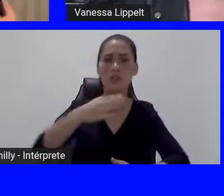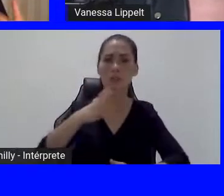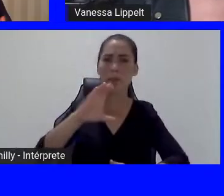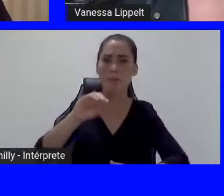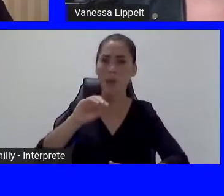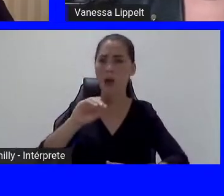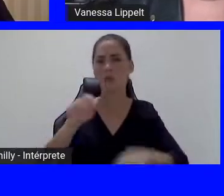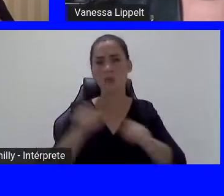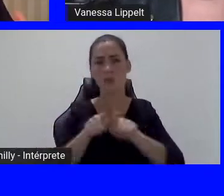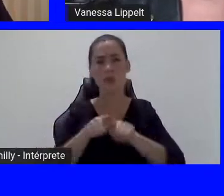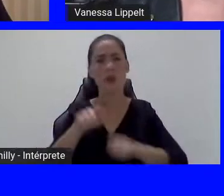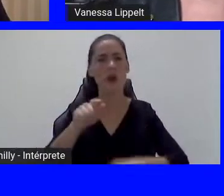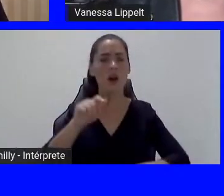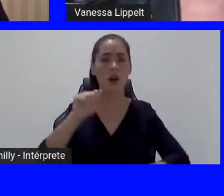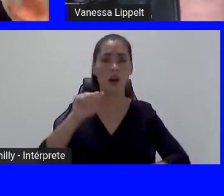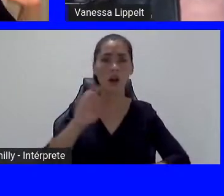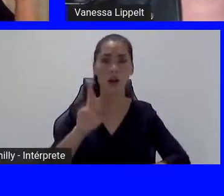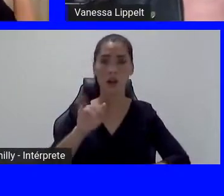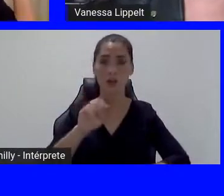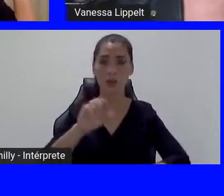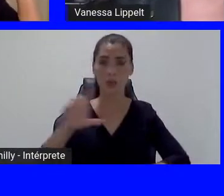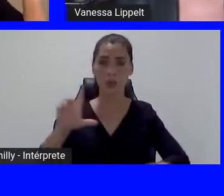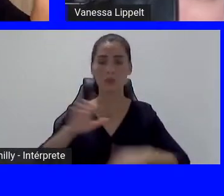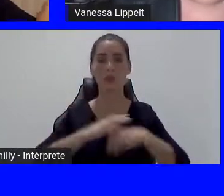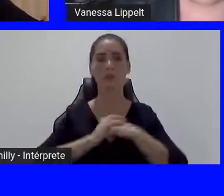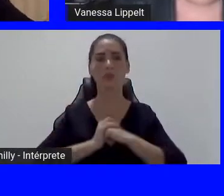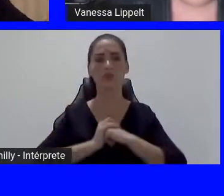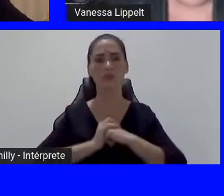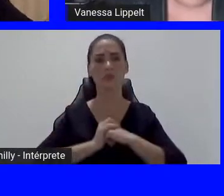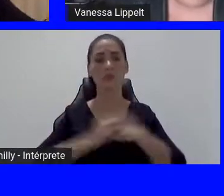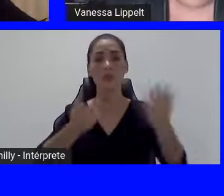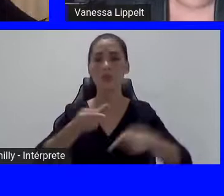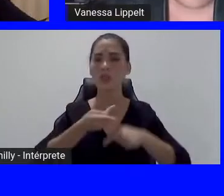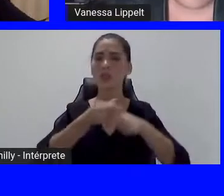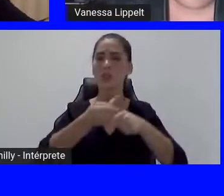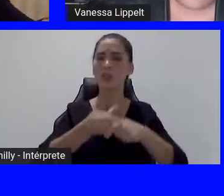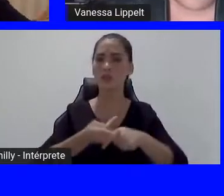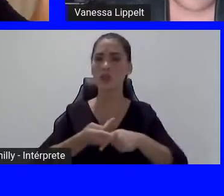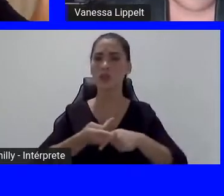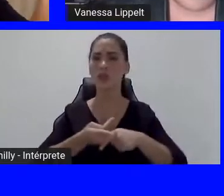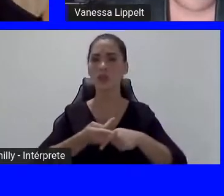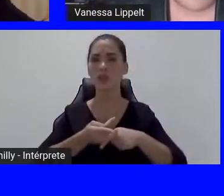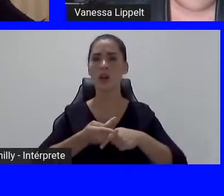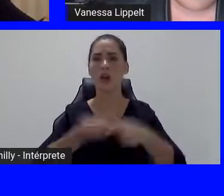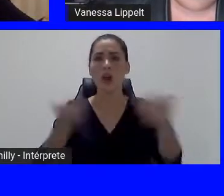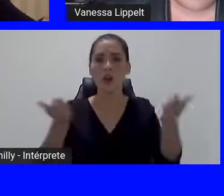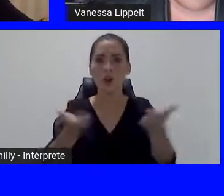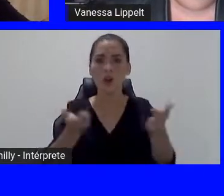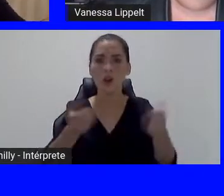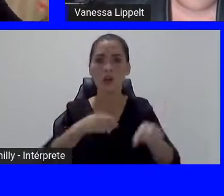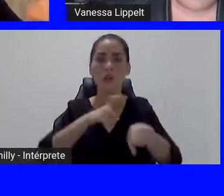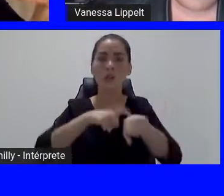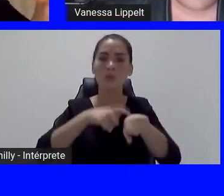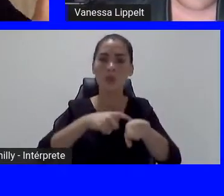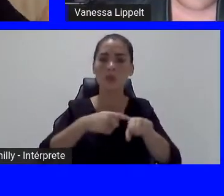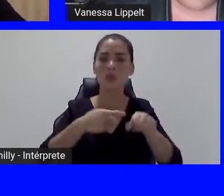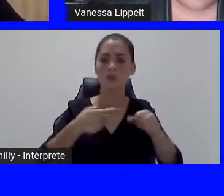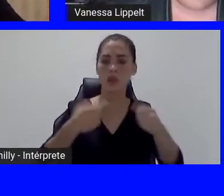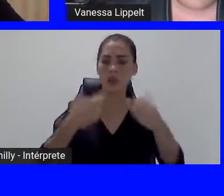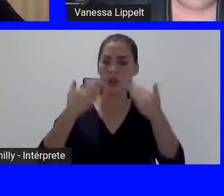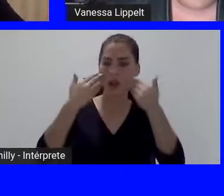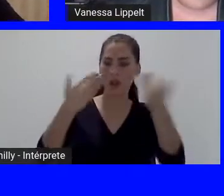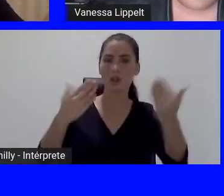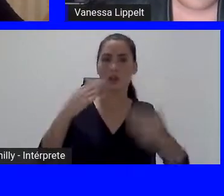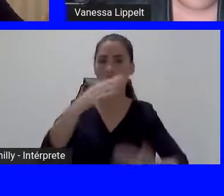Democrático ele está buscando alternativas. Agora é hora de todo mundo jogar, se apresentar ao Brasil para saber qual